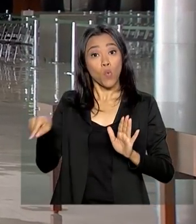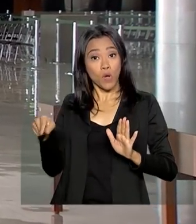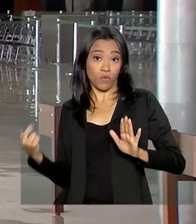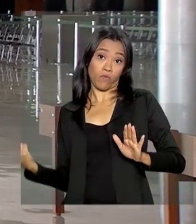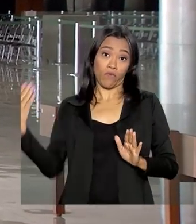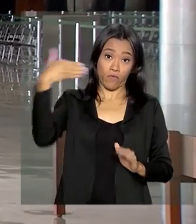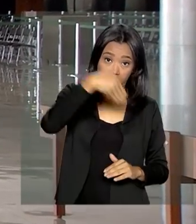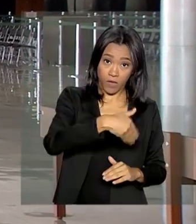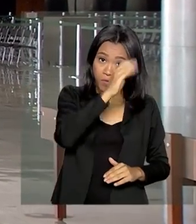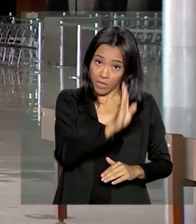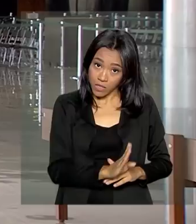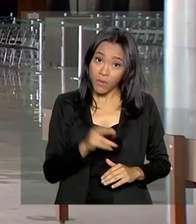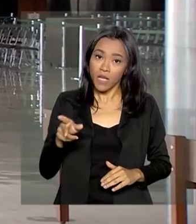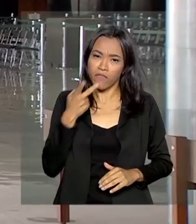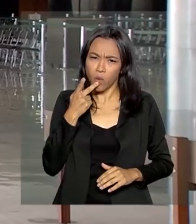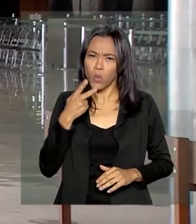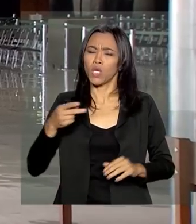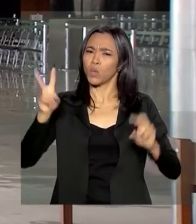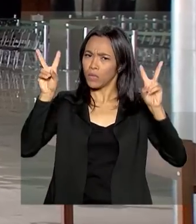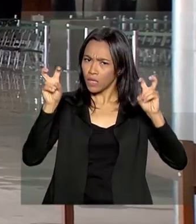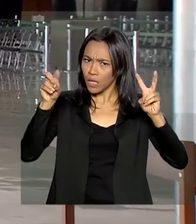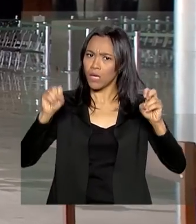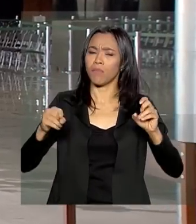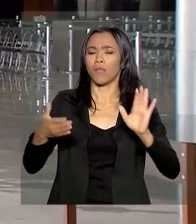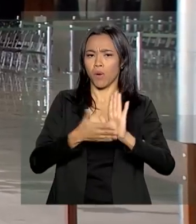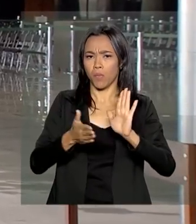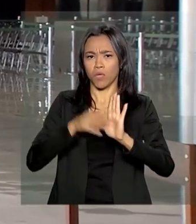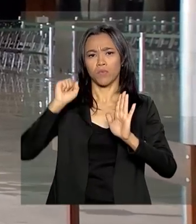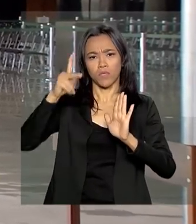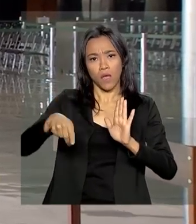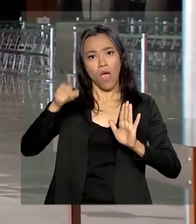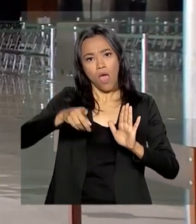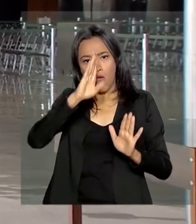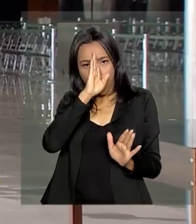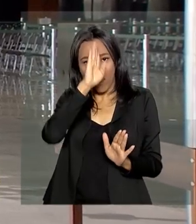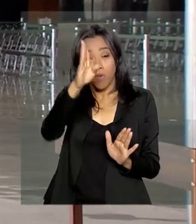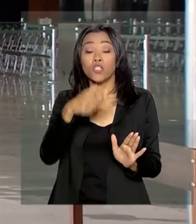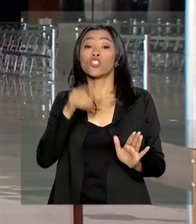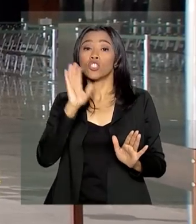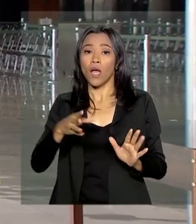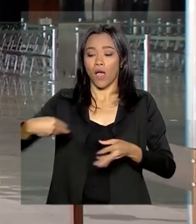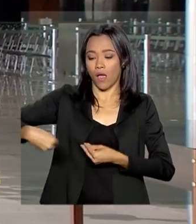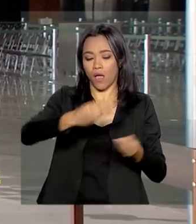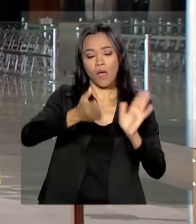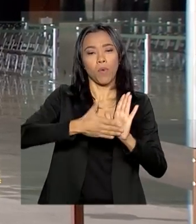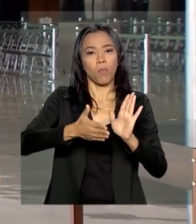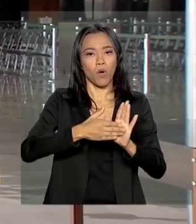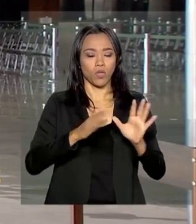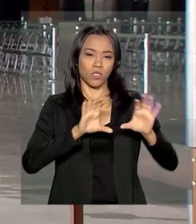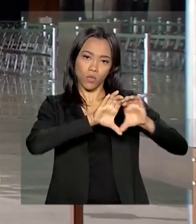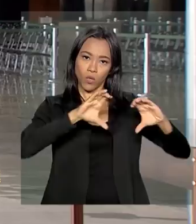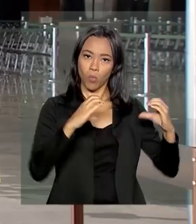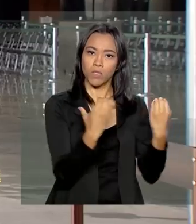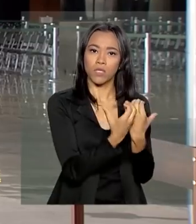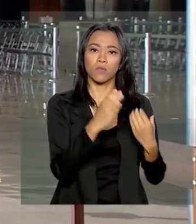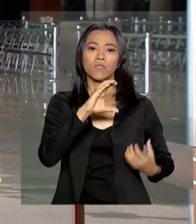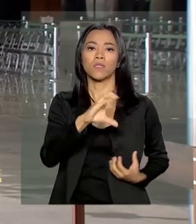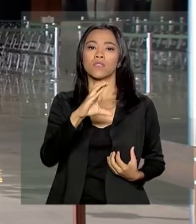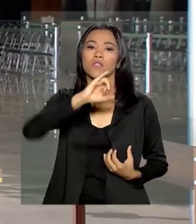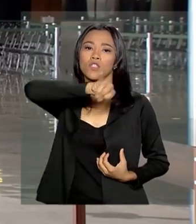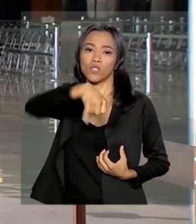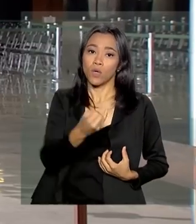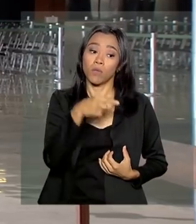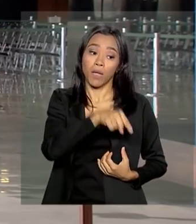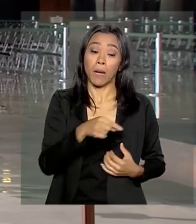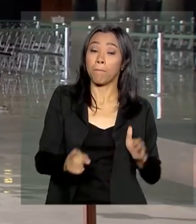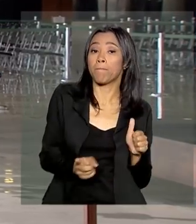é prioridade. A proposta da nova Previdência está na Comissão de Constituição e Justiça da Câmara dos Deputados para cumprir a primeira